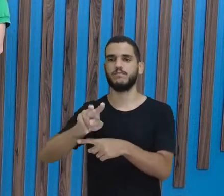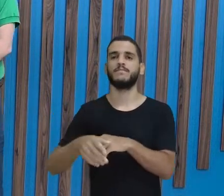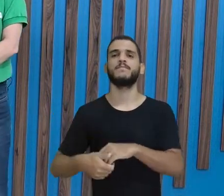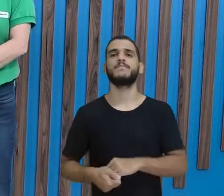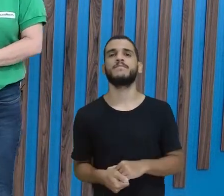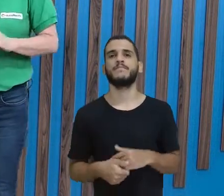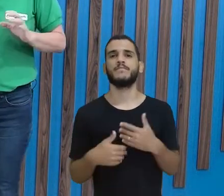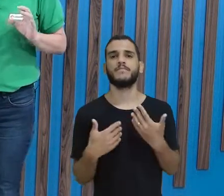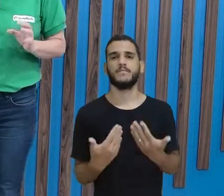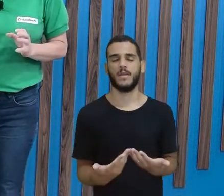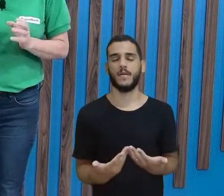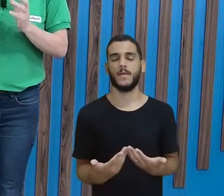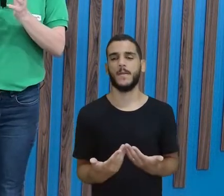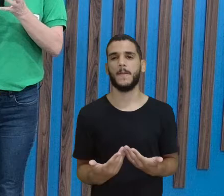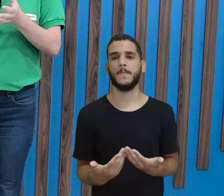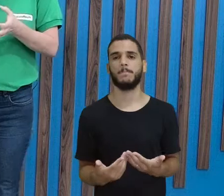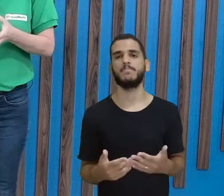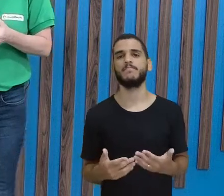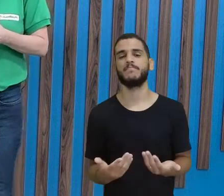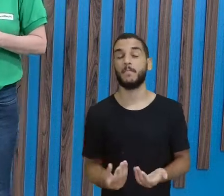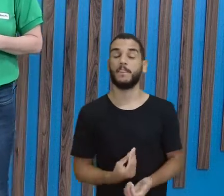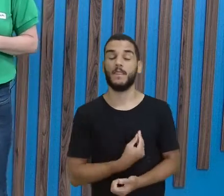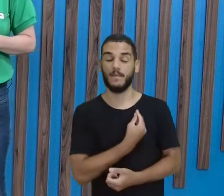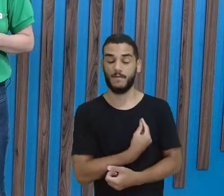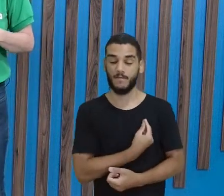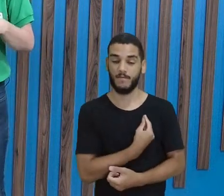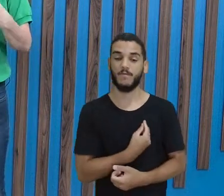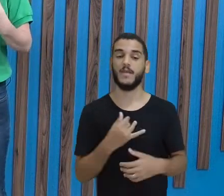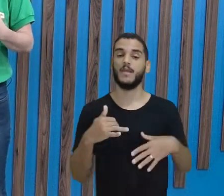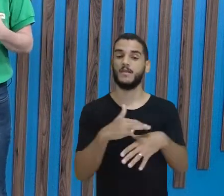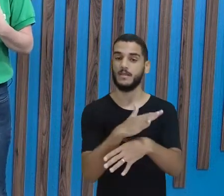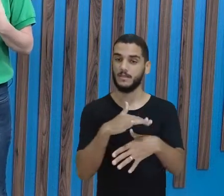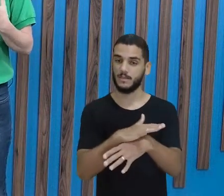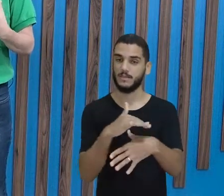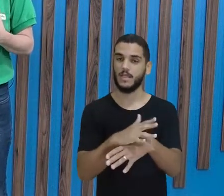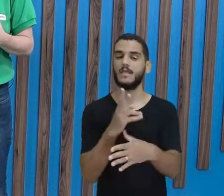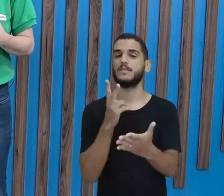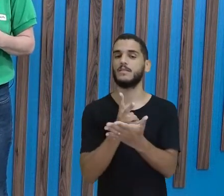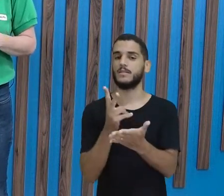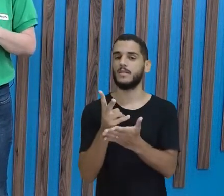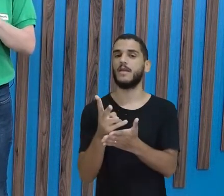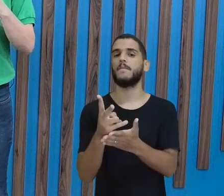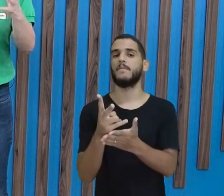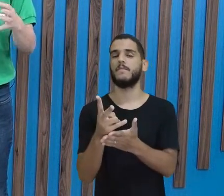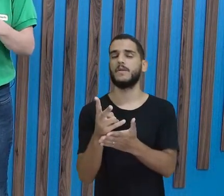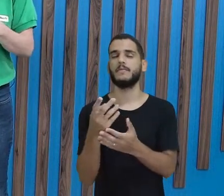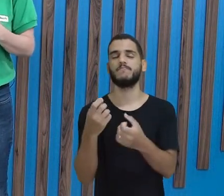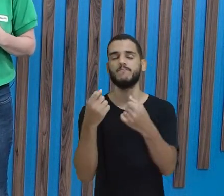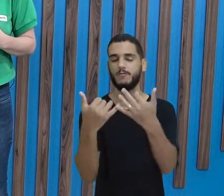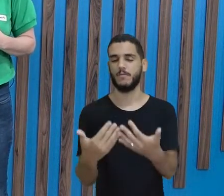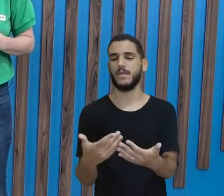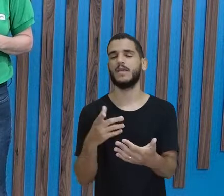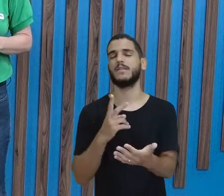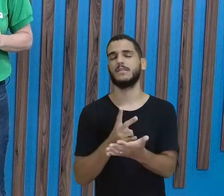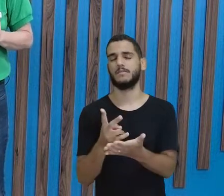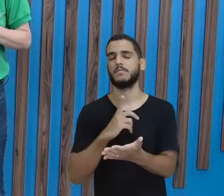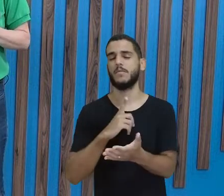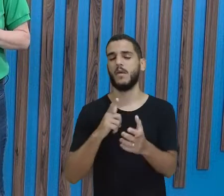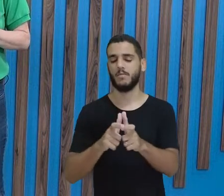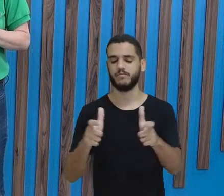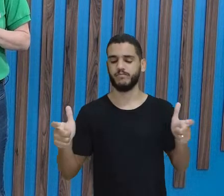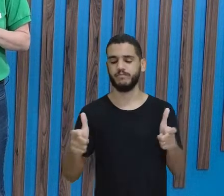vê só, mesmo estando na cidade, é aquilo que a gente sempre observa, né, em alguns lugares, e tem aumentado bastante isso,